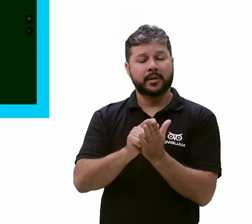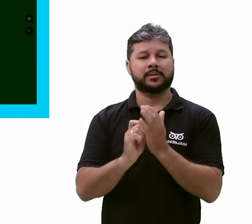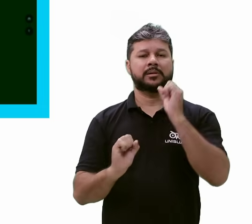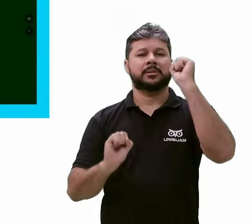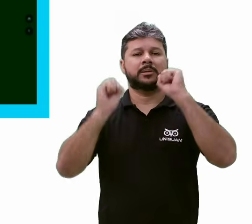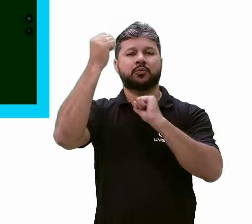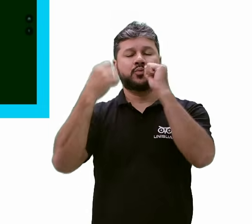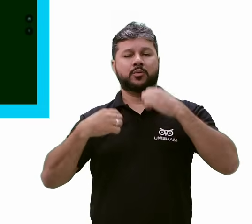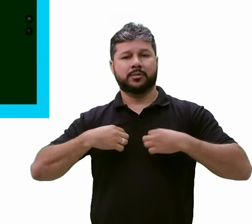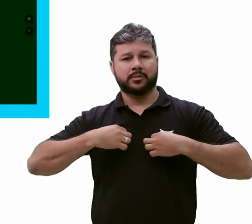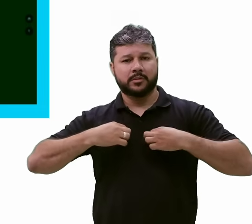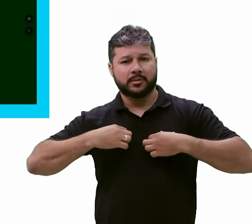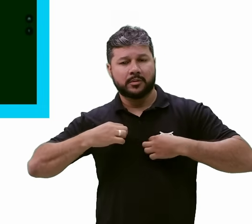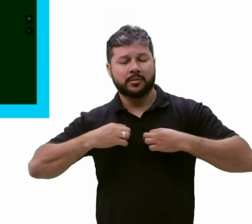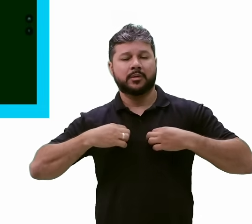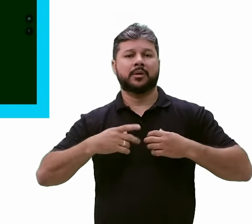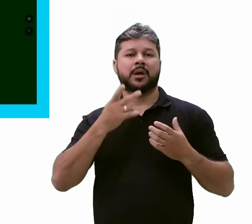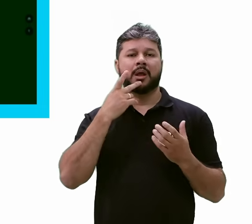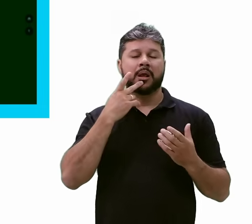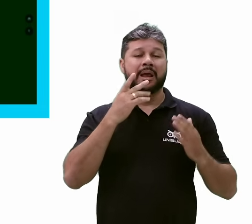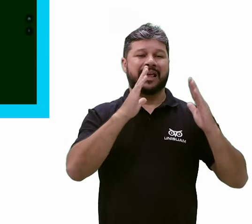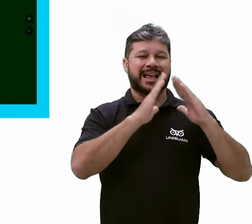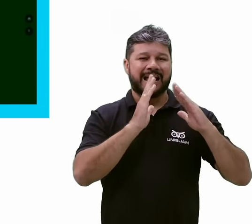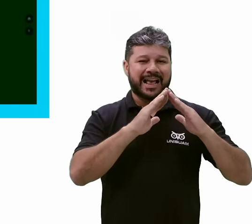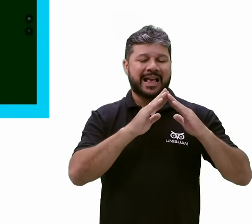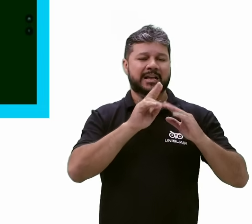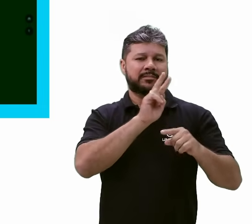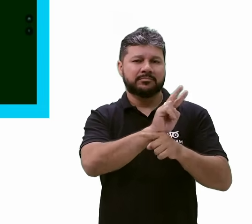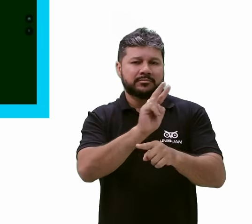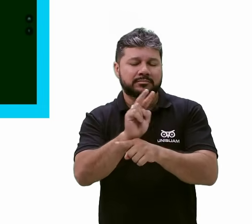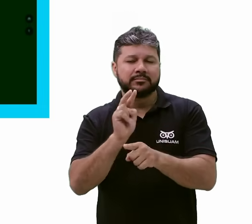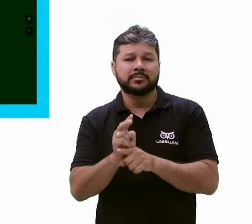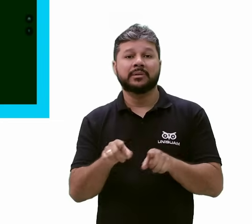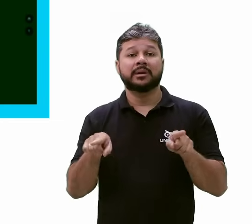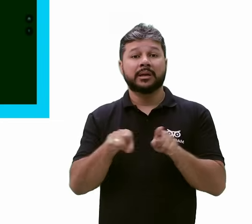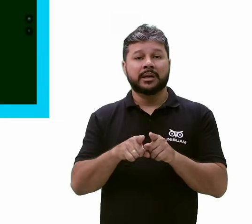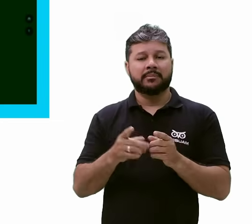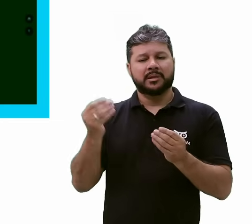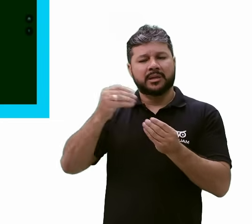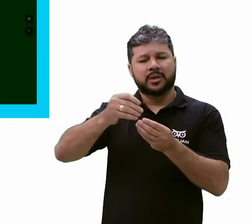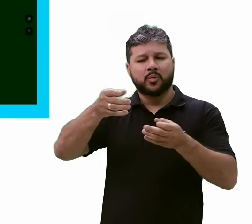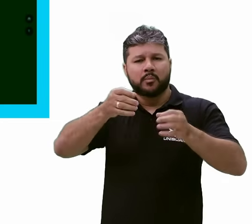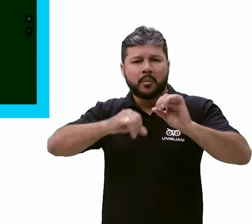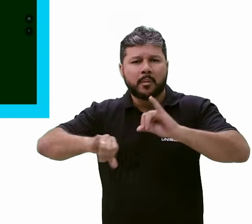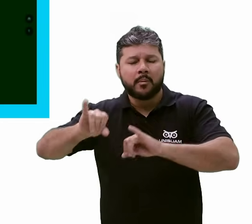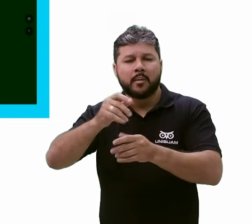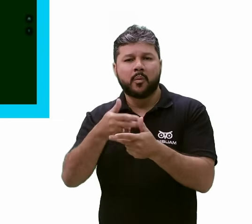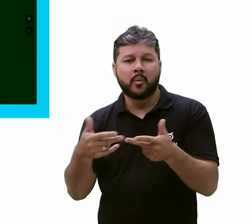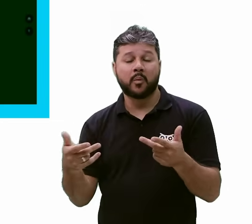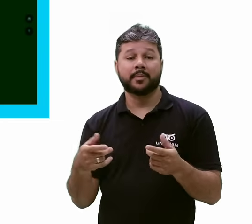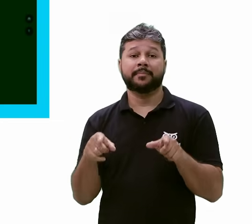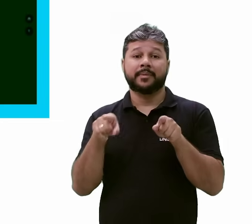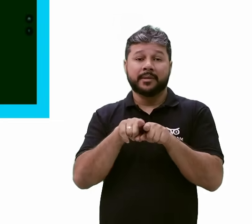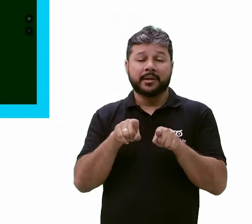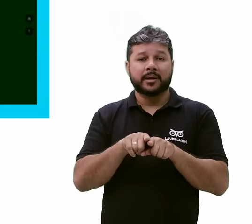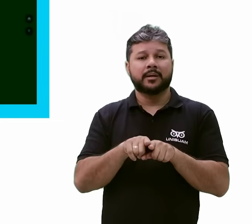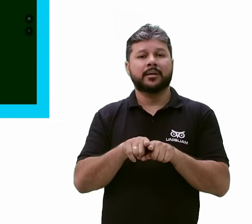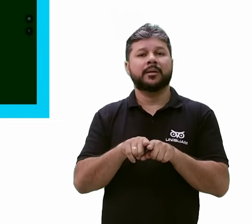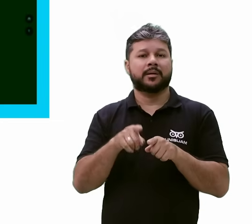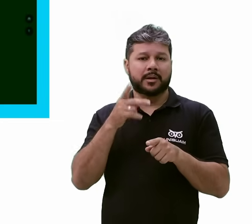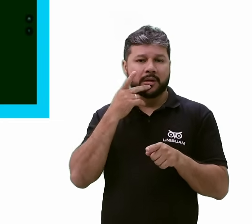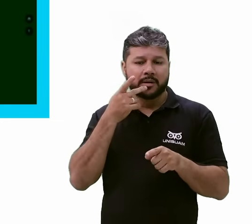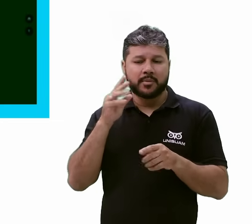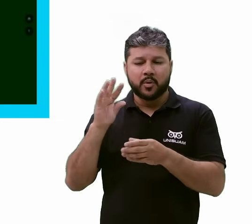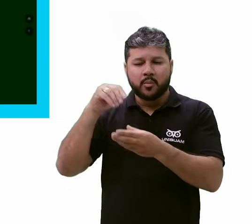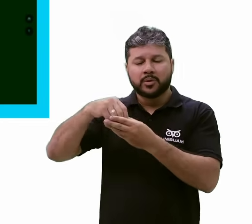indústria têxtil, isolamento de casas, pode ser utilizado como composto orgânico. Também dá para produzir o óleo a